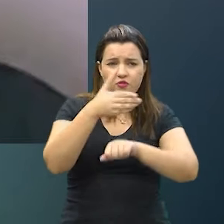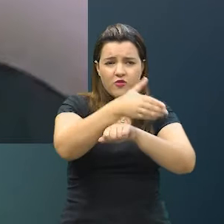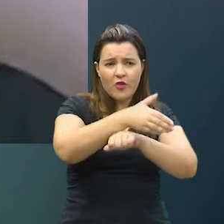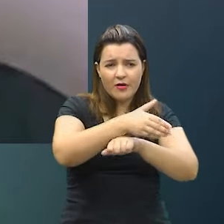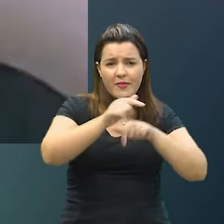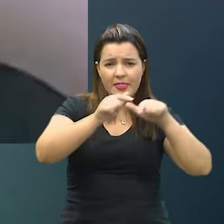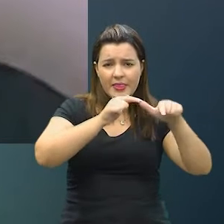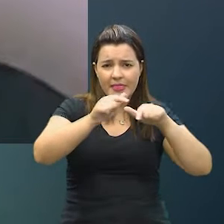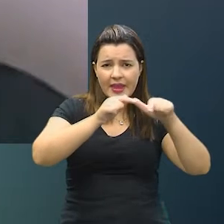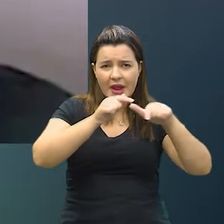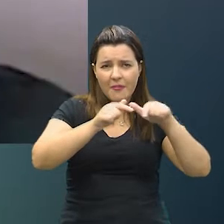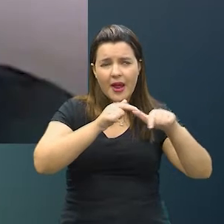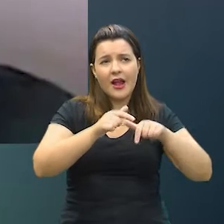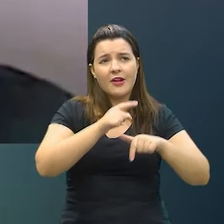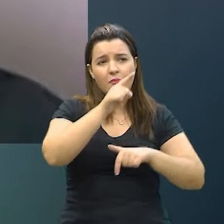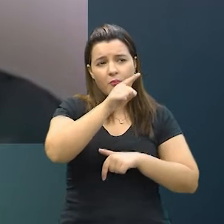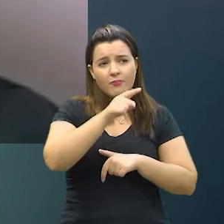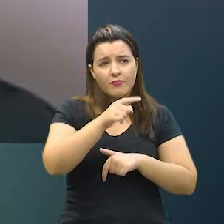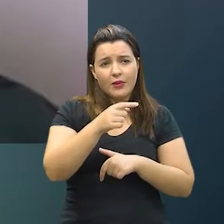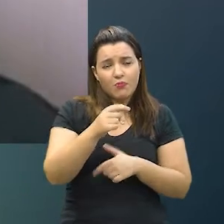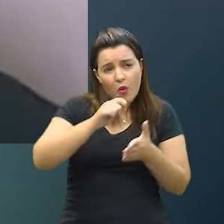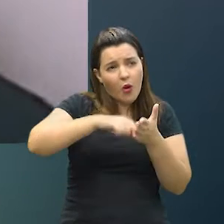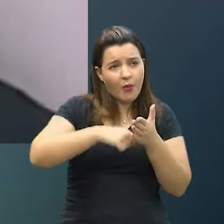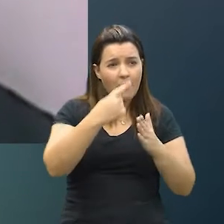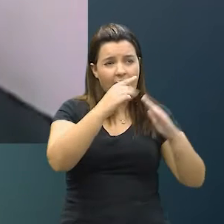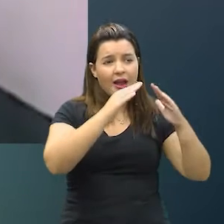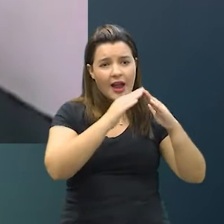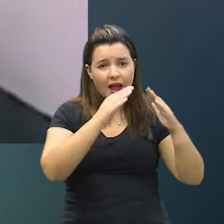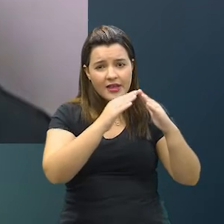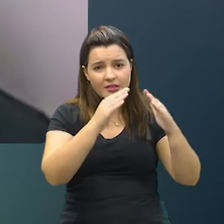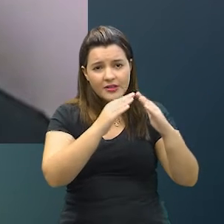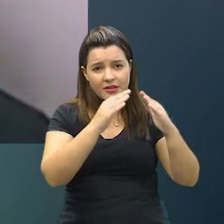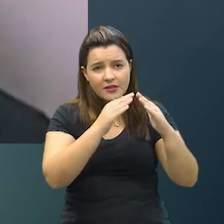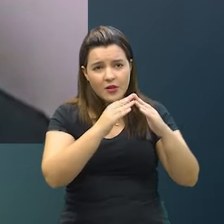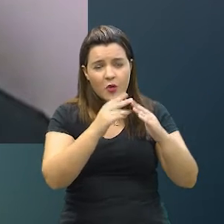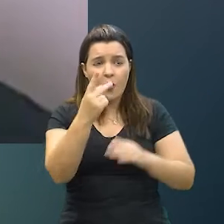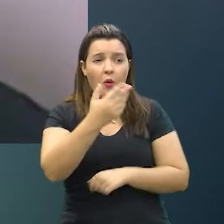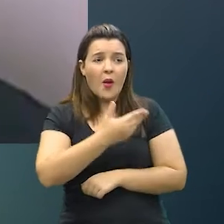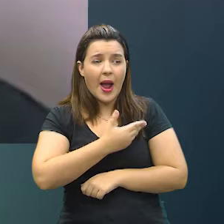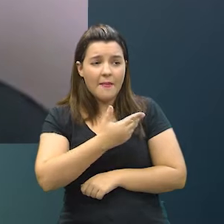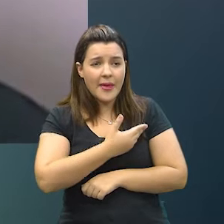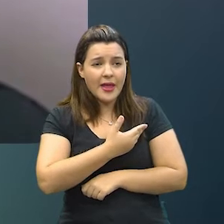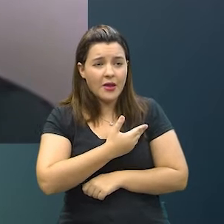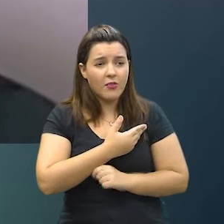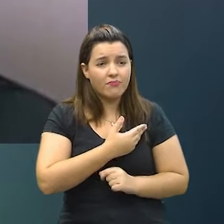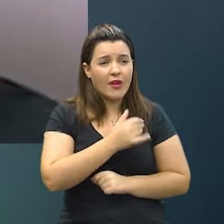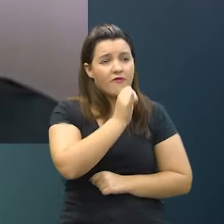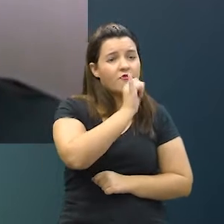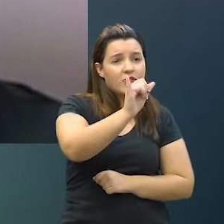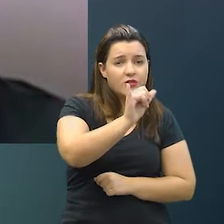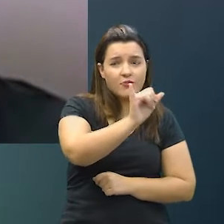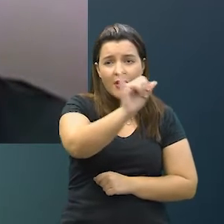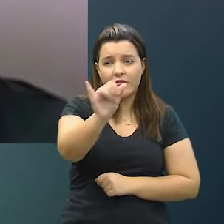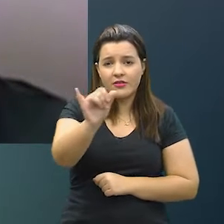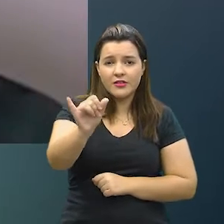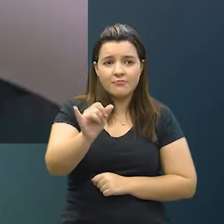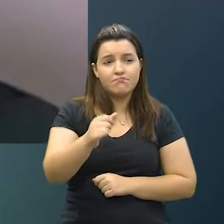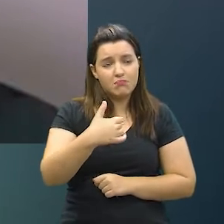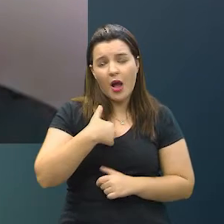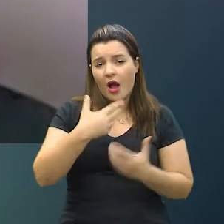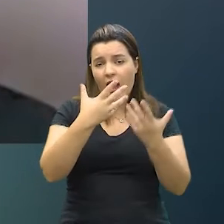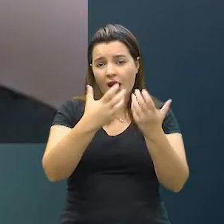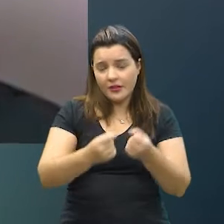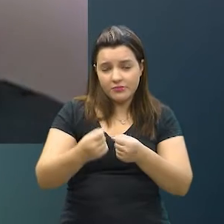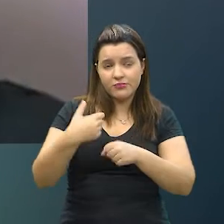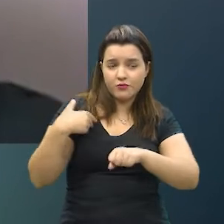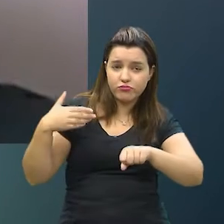A gente começou a cuidar de uma casa, foi mais porque a pessoa indicou a gente para vários serviços, né? Então não tinha como falar não para